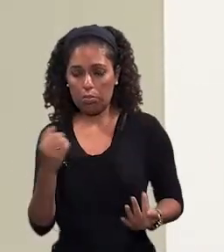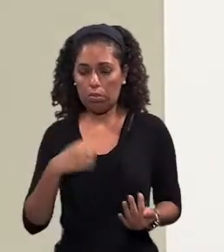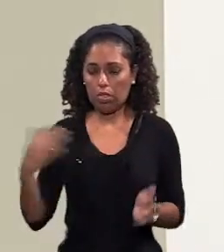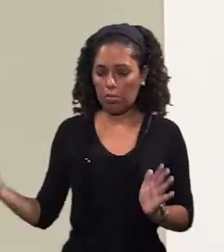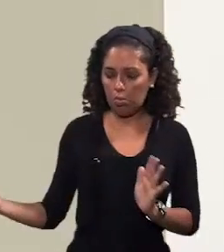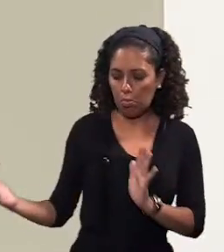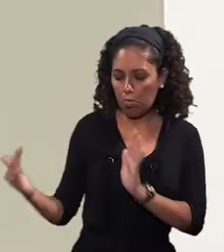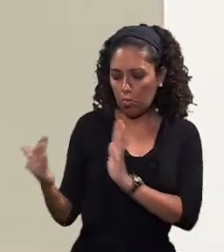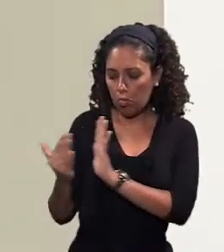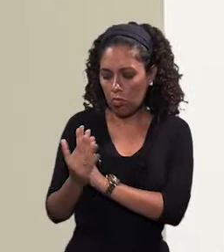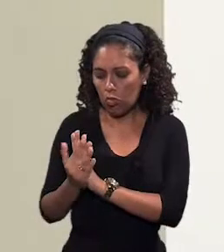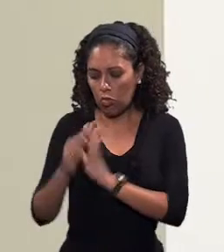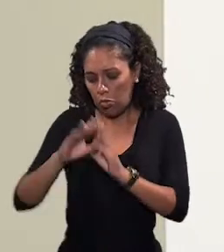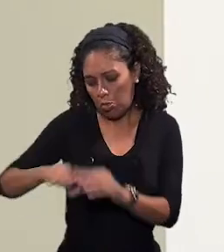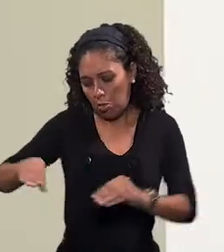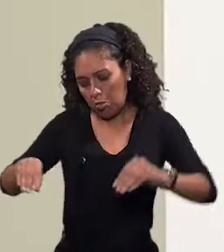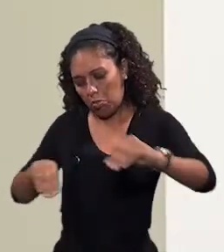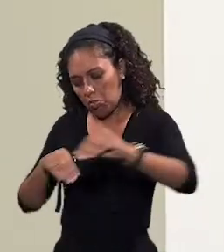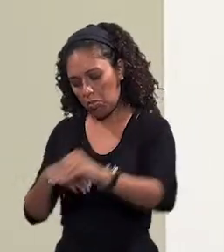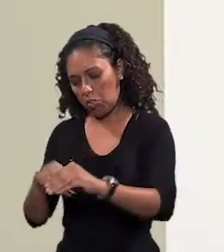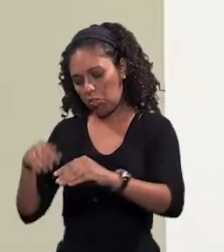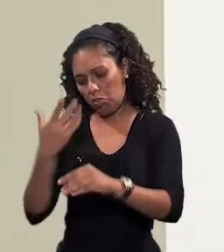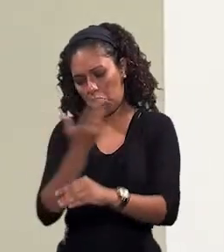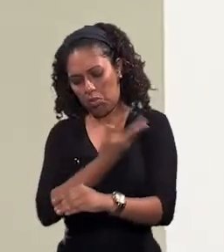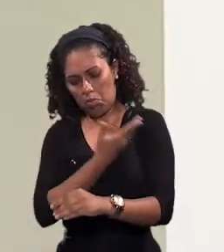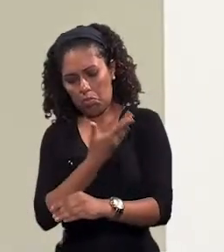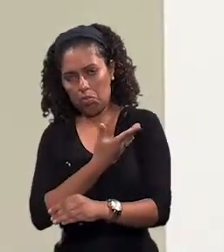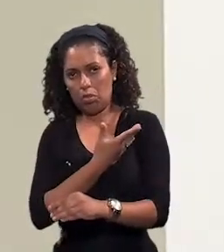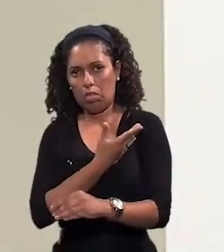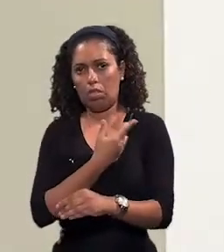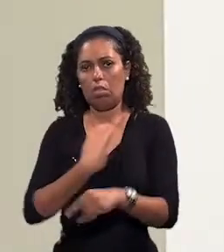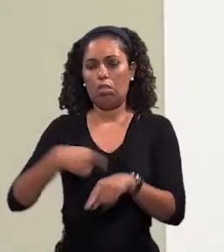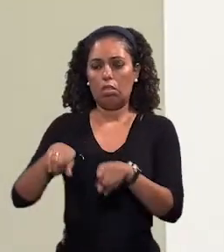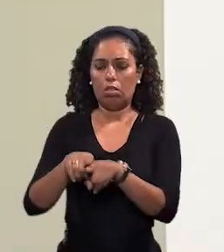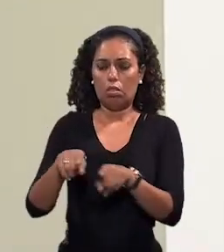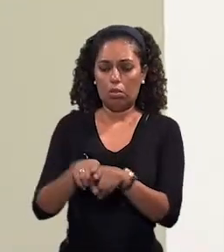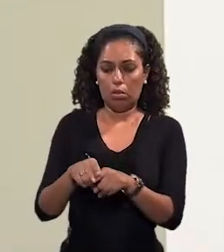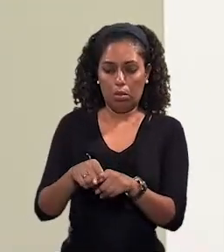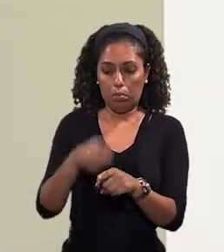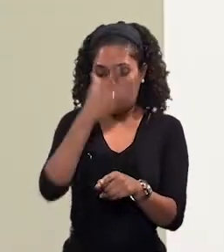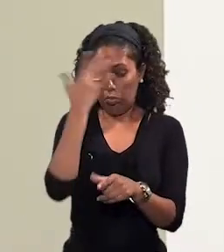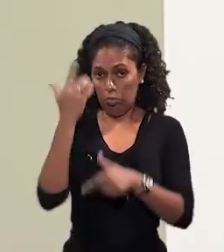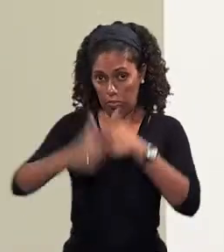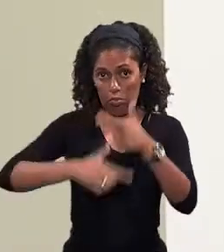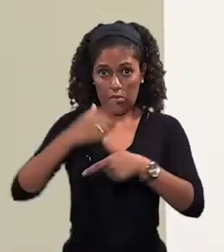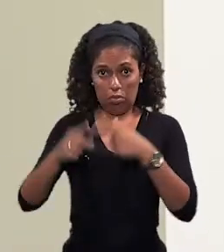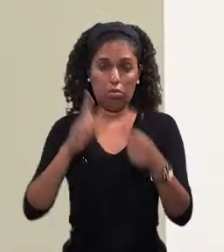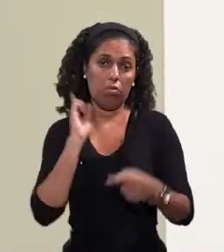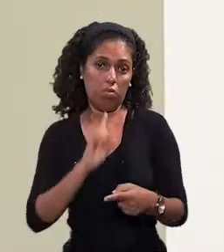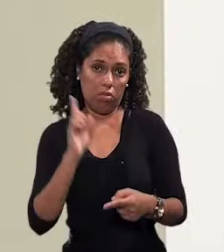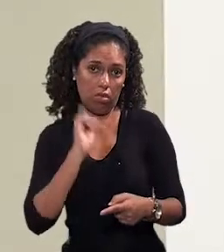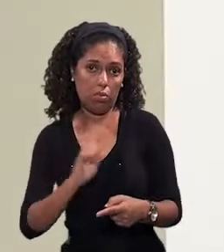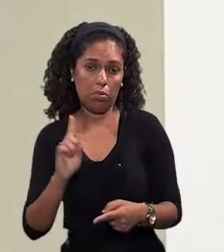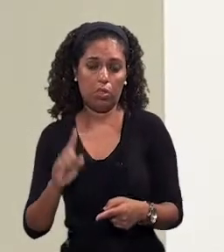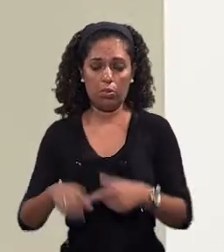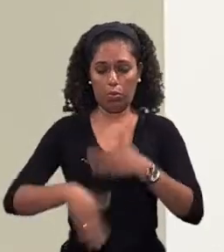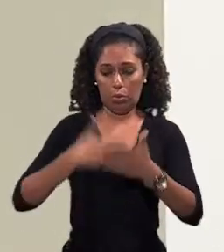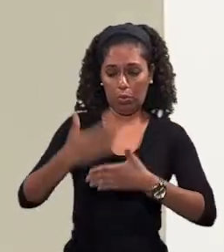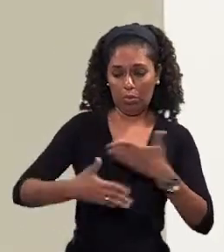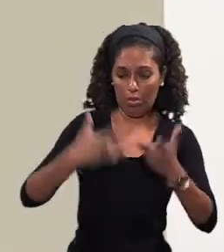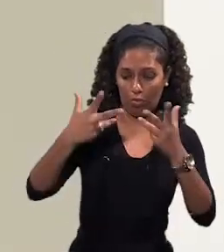se colocar ao lado de todas as pessoas que interagiram, de amigos, os próprios funcionários do clube, que tratavam